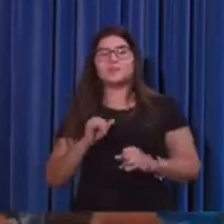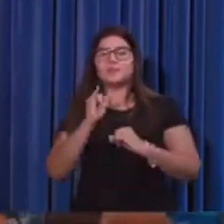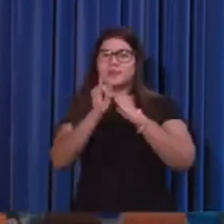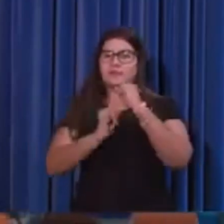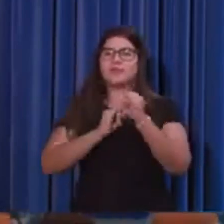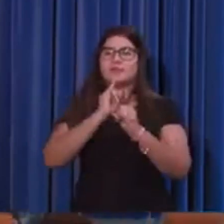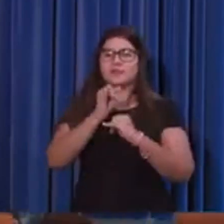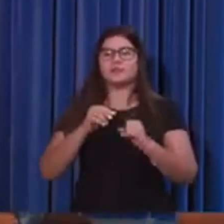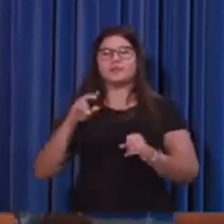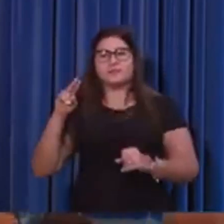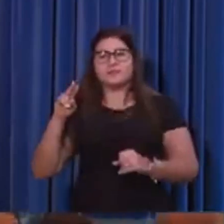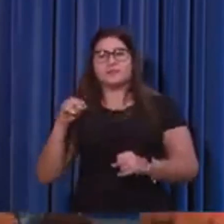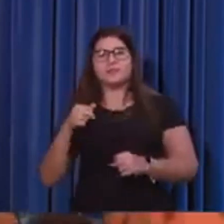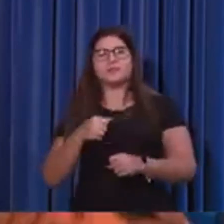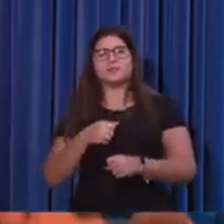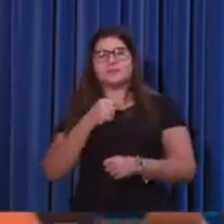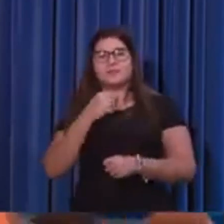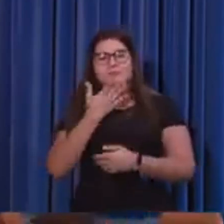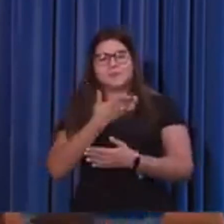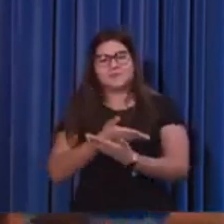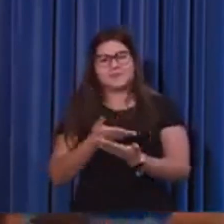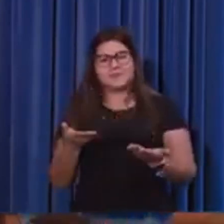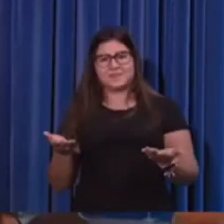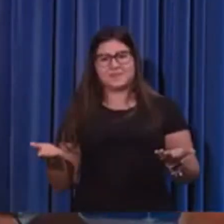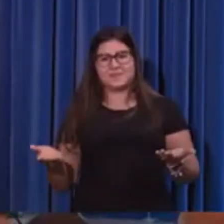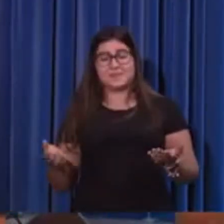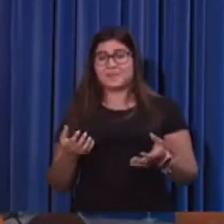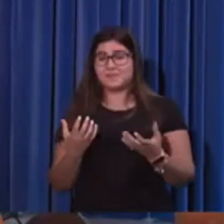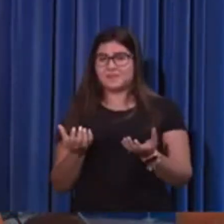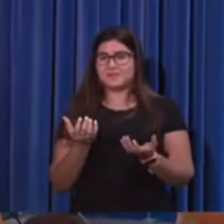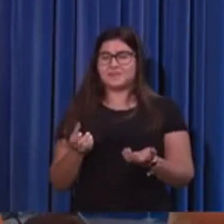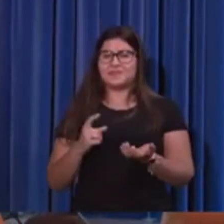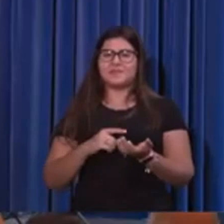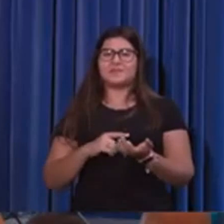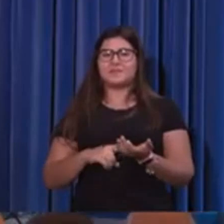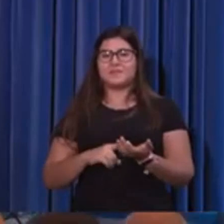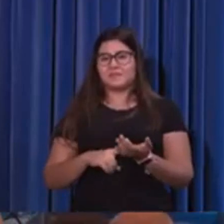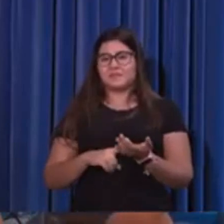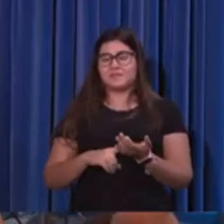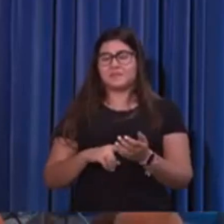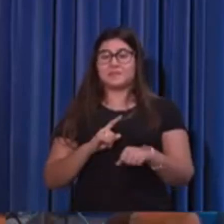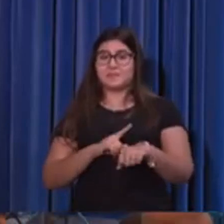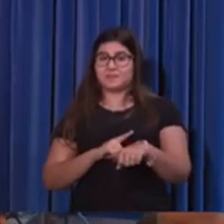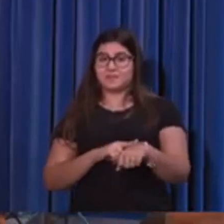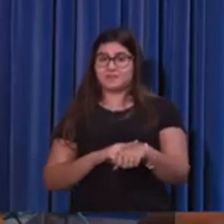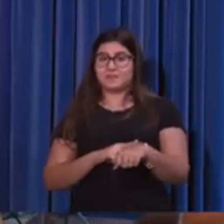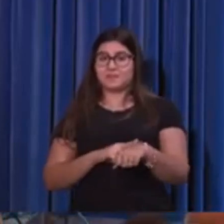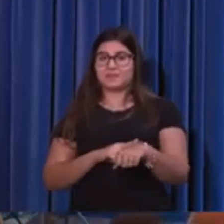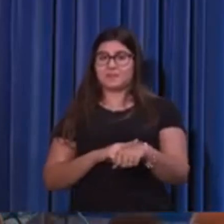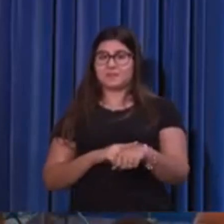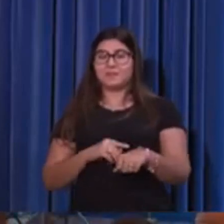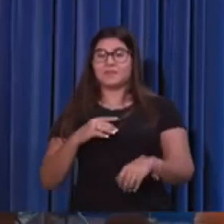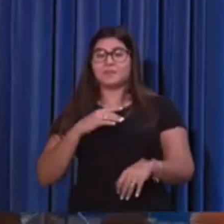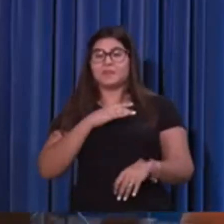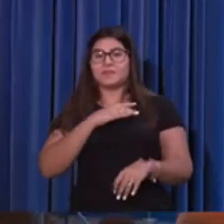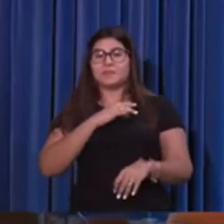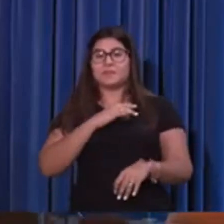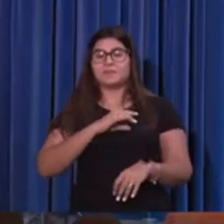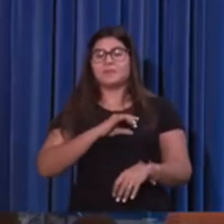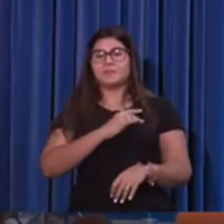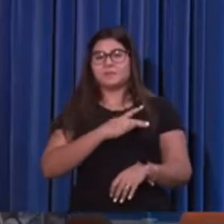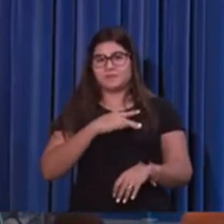bem-vindos. E quero pedir que você nesse momento seja um missionário também.